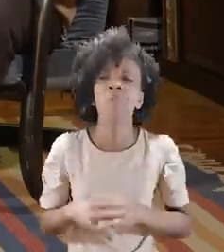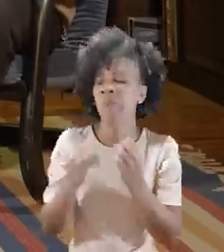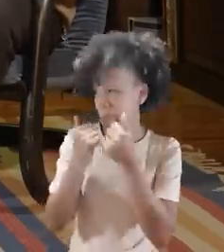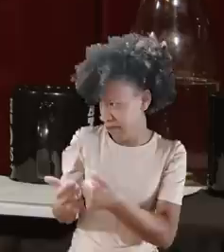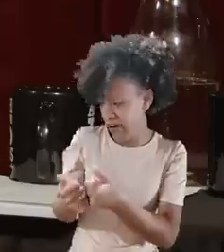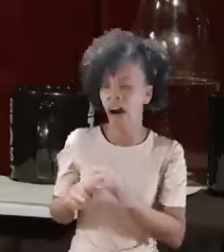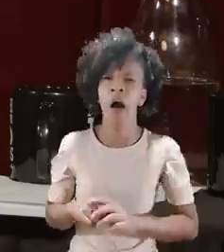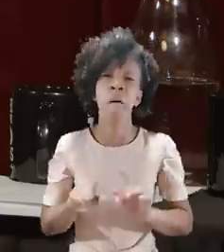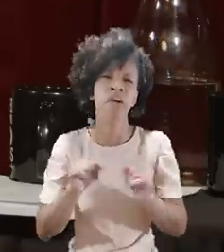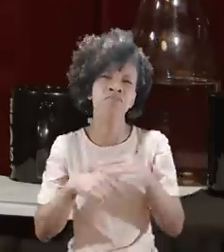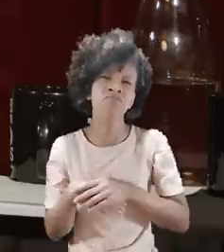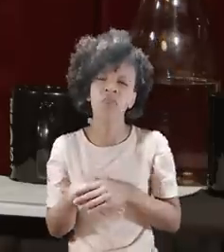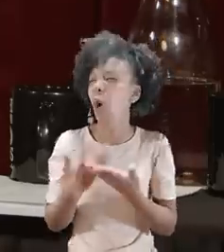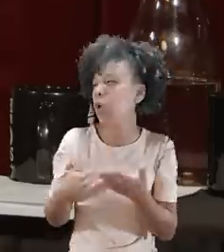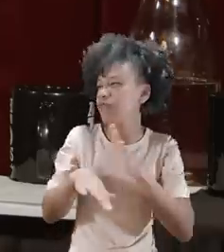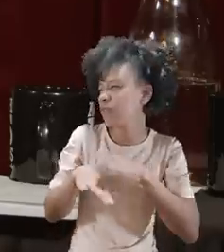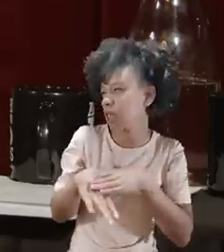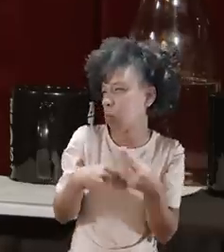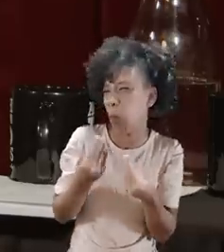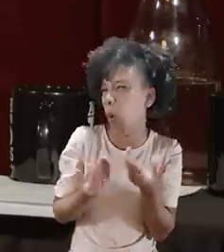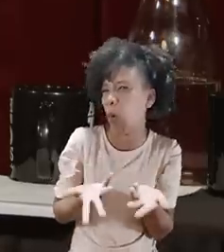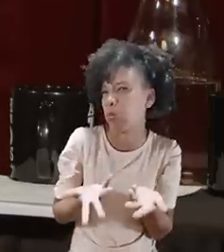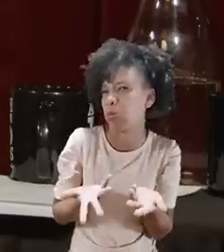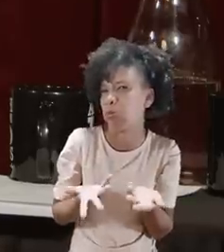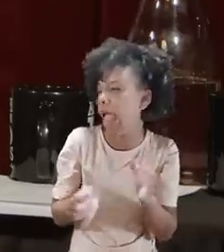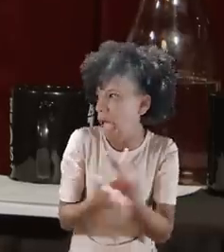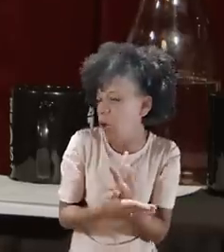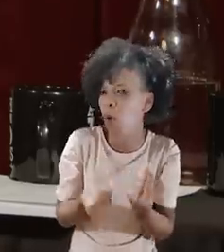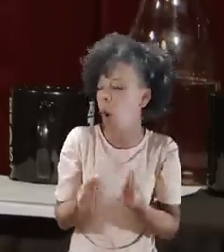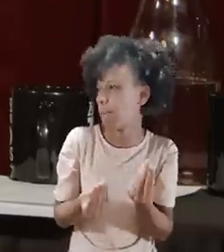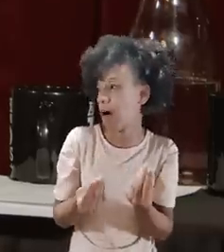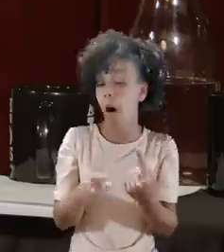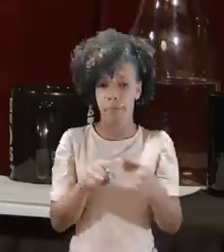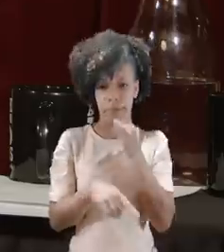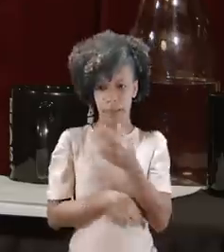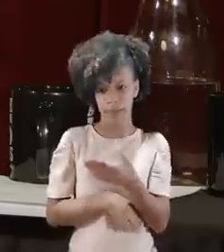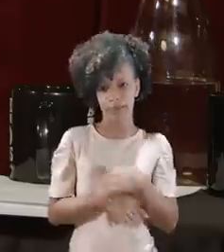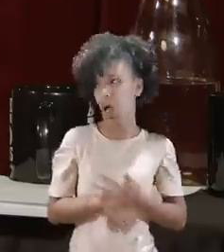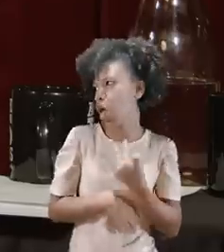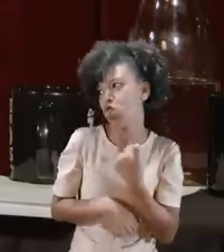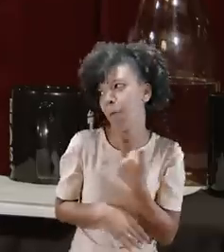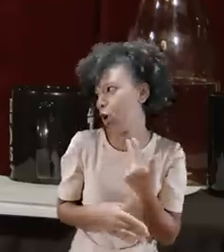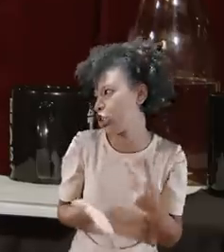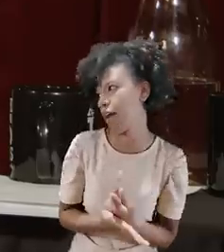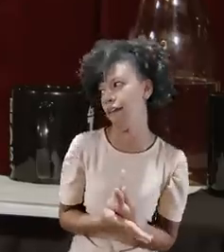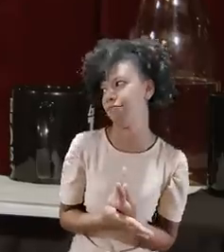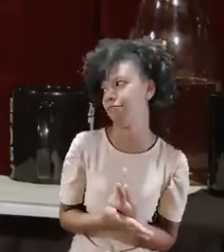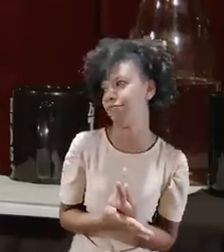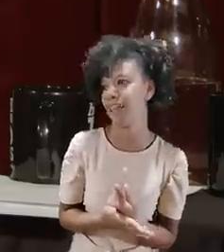tá certo quando você faz uma cagada como é que funciona porque assim você não pode errar